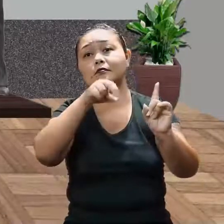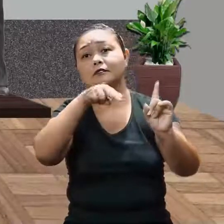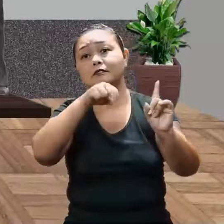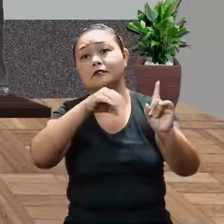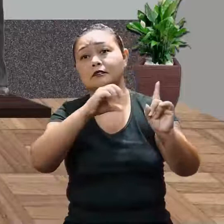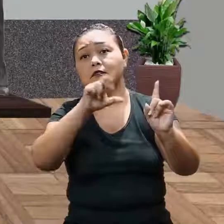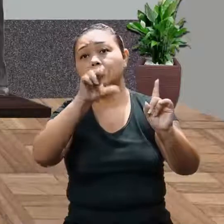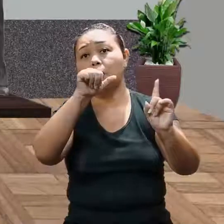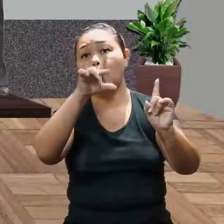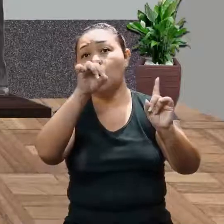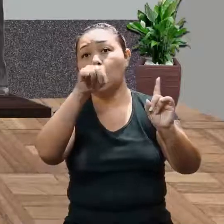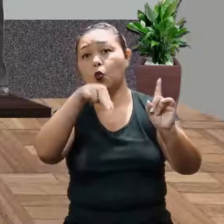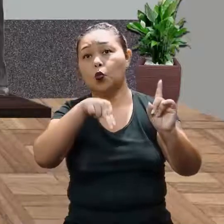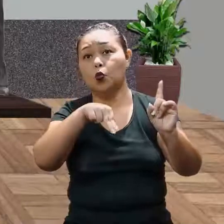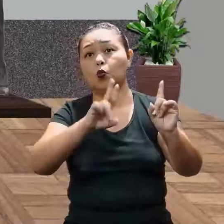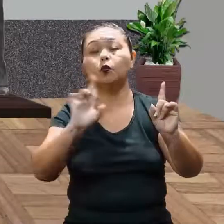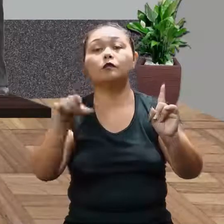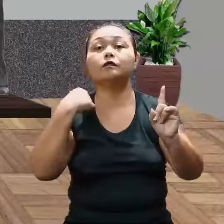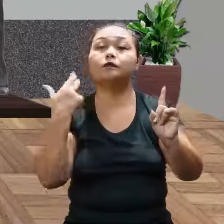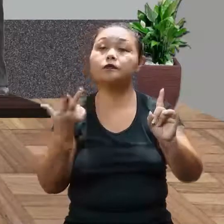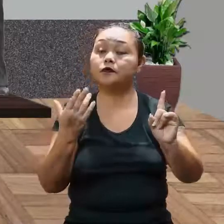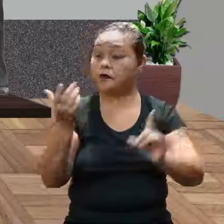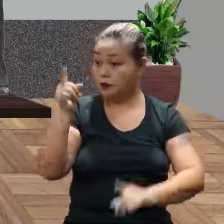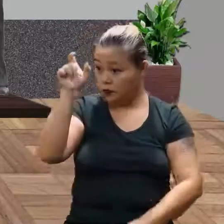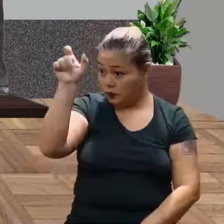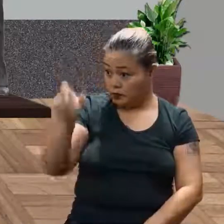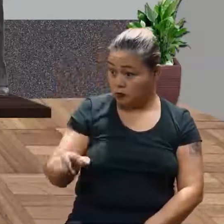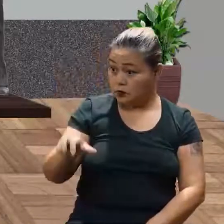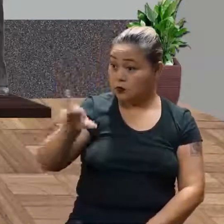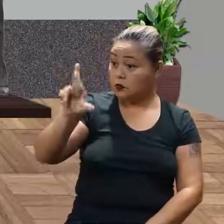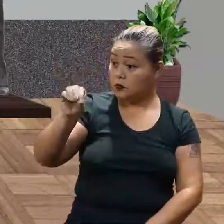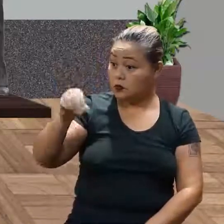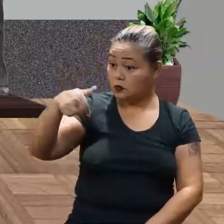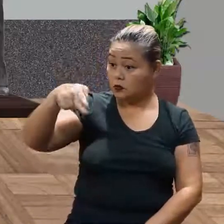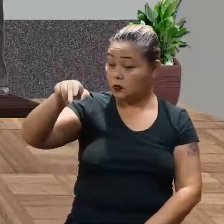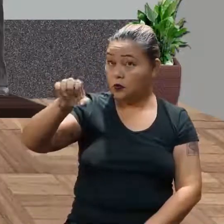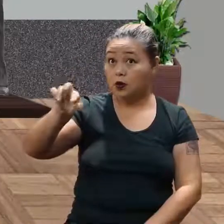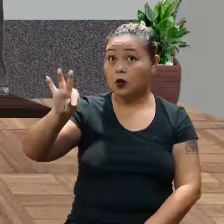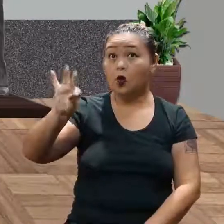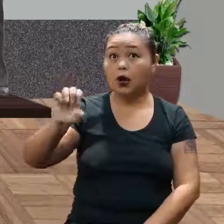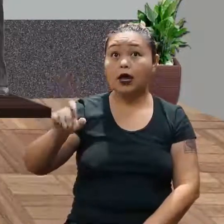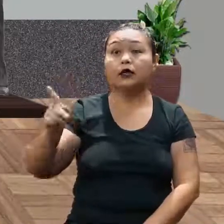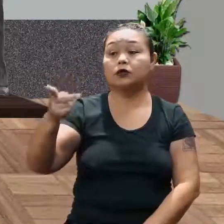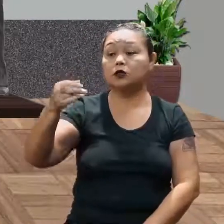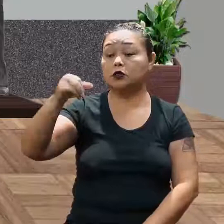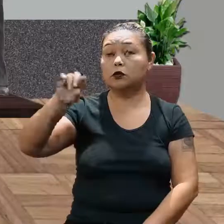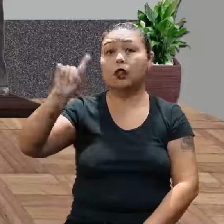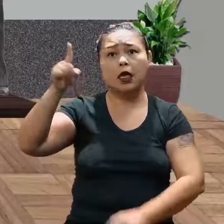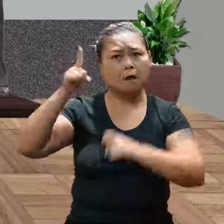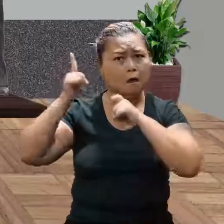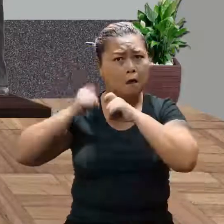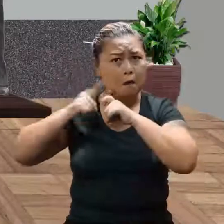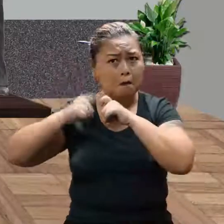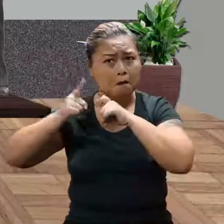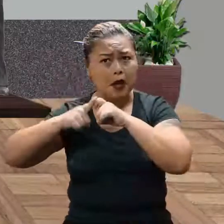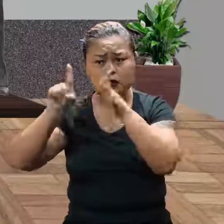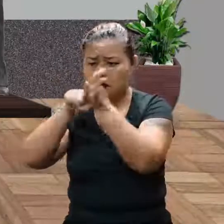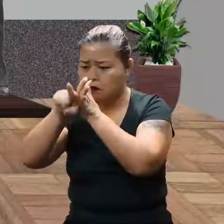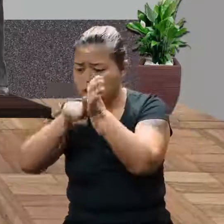Rondon. Roquete Pinto, que ele é pioneiro, médico, pesquisador,